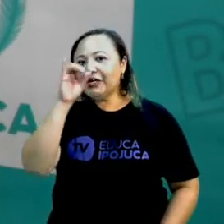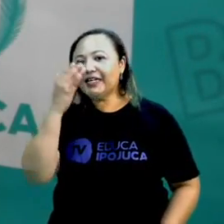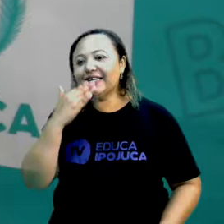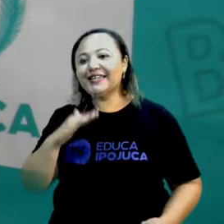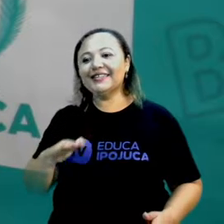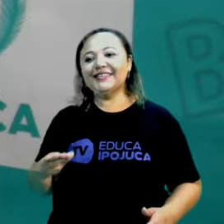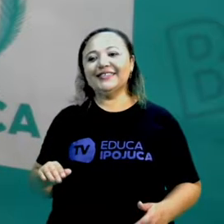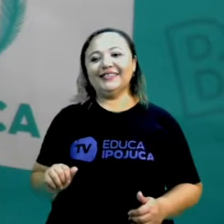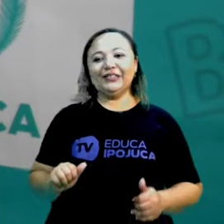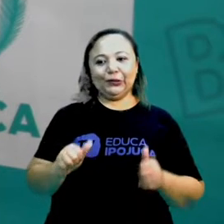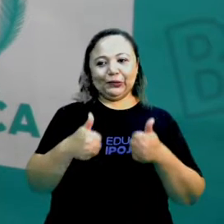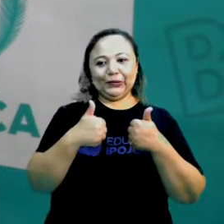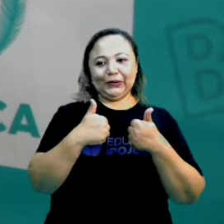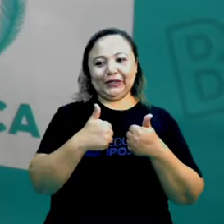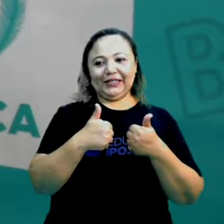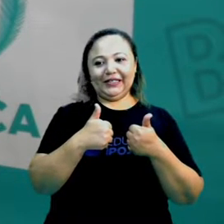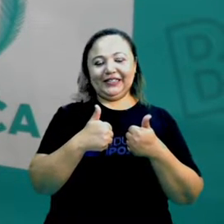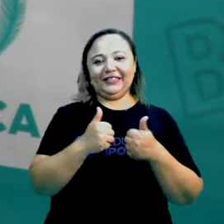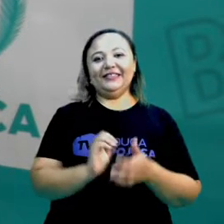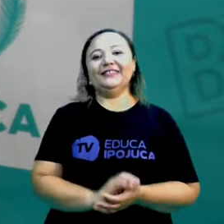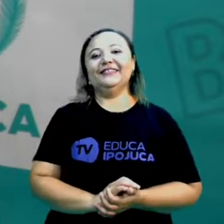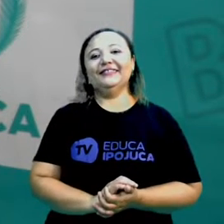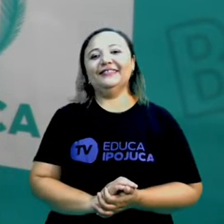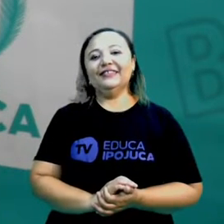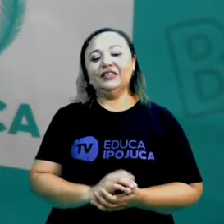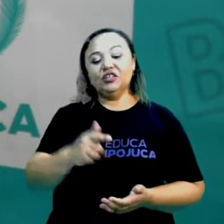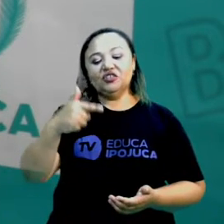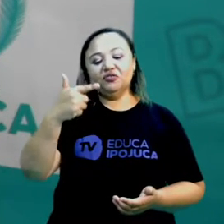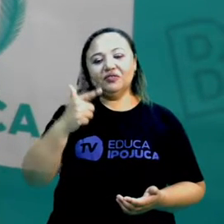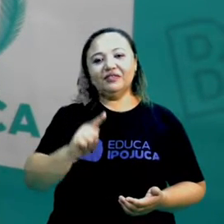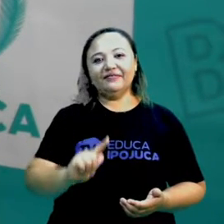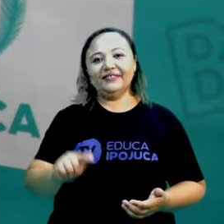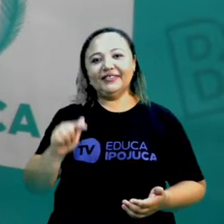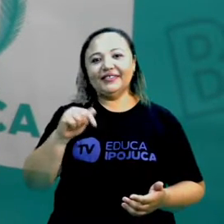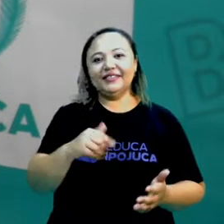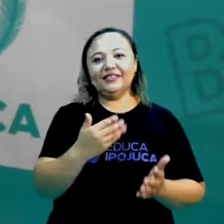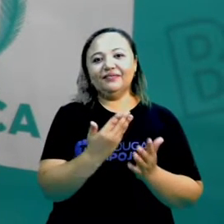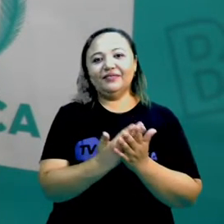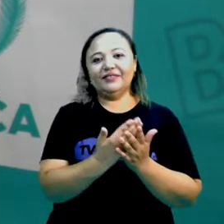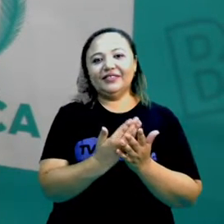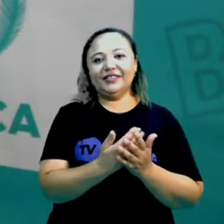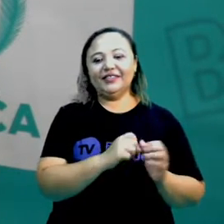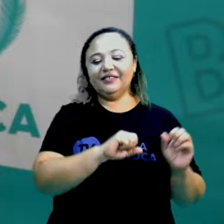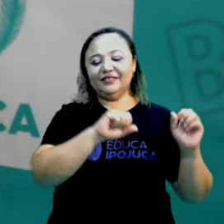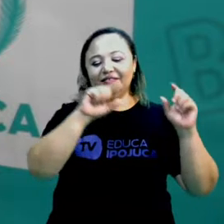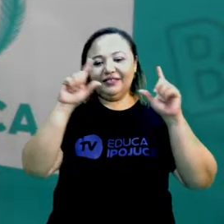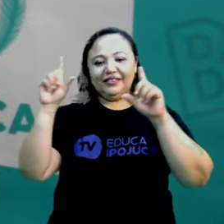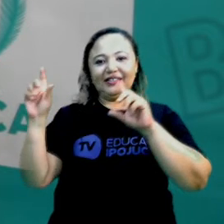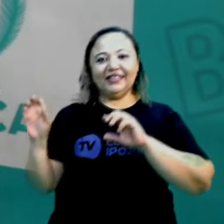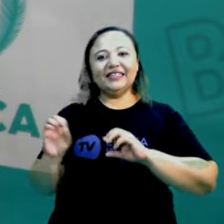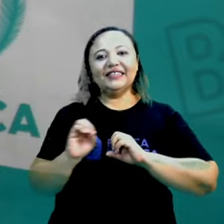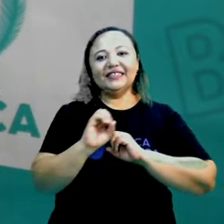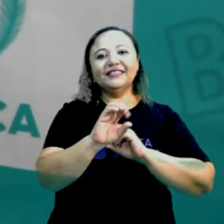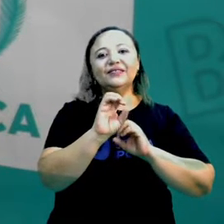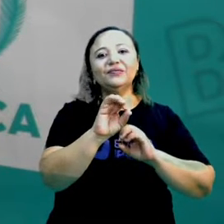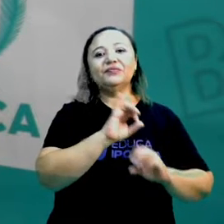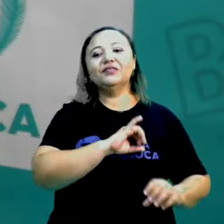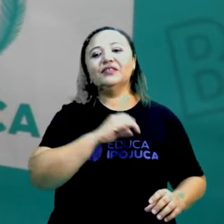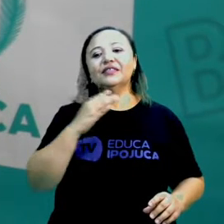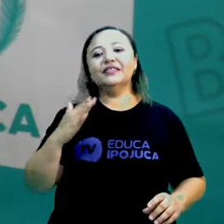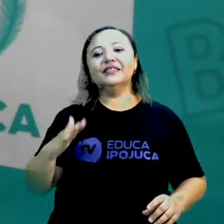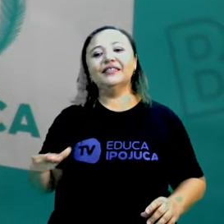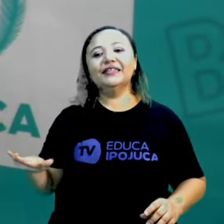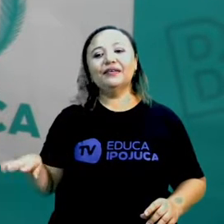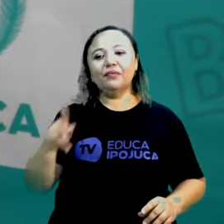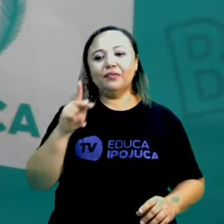Olá, criançadas, tudo bem com vocês? Estamos em mais uma aula do projeto Eduque Pojuca. Aqui quem fala é tia